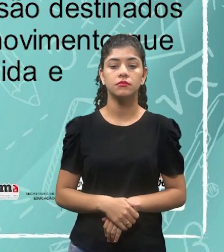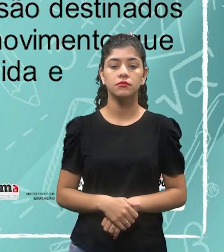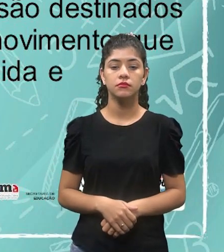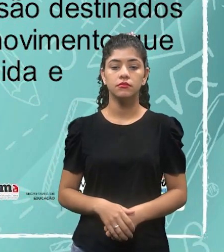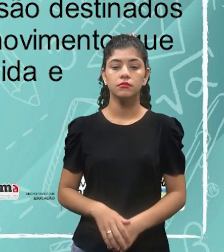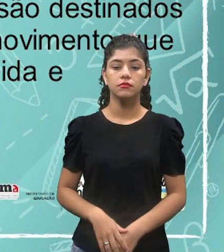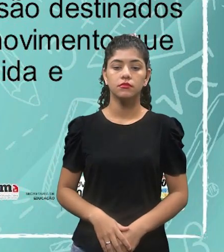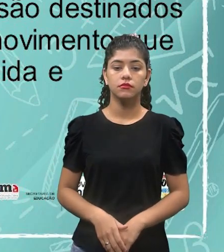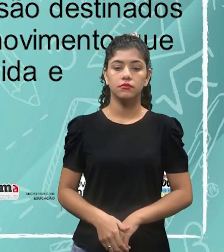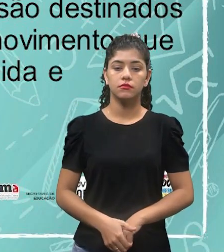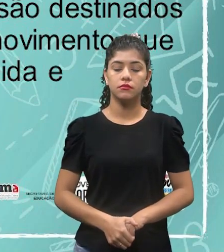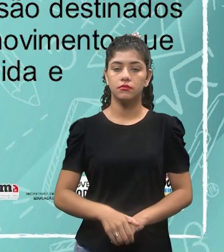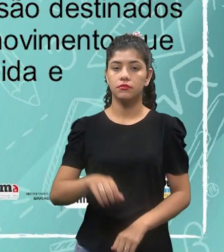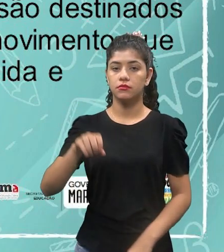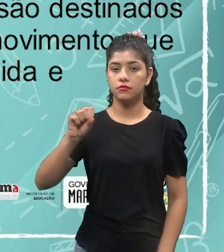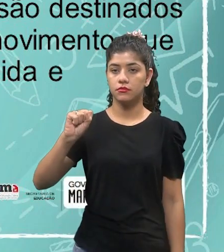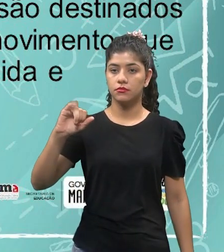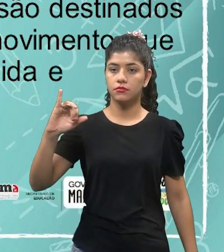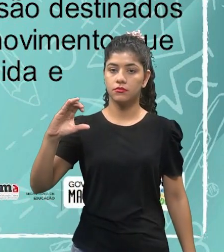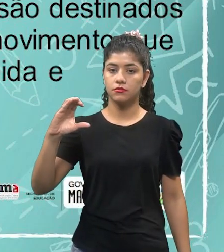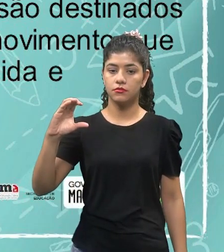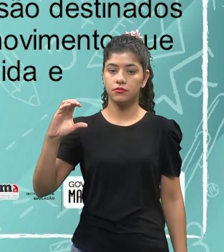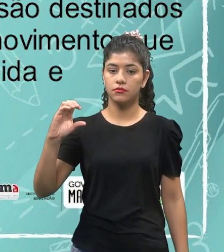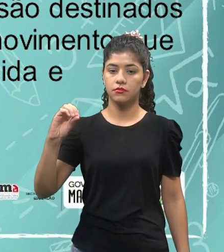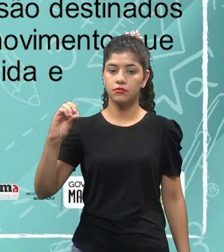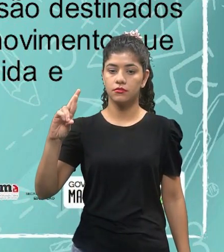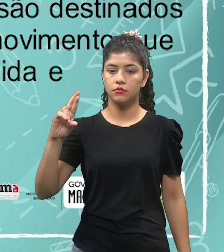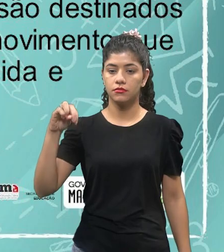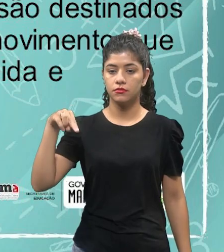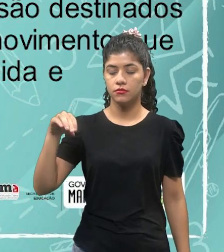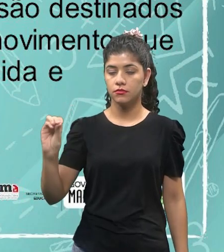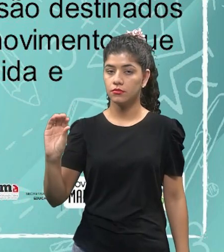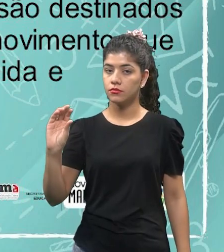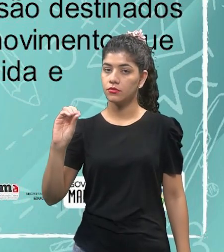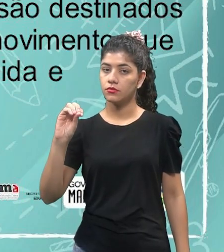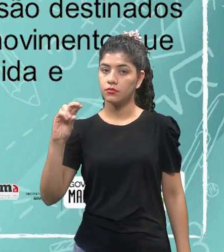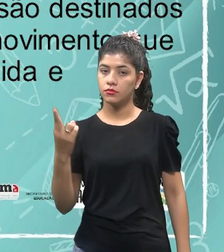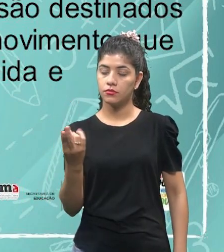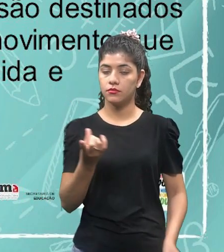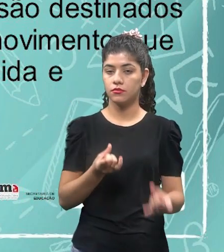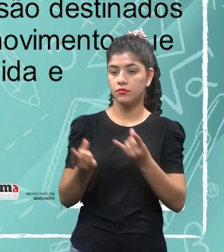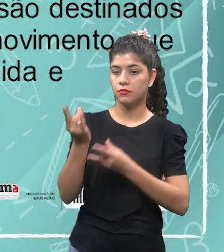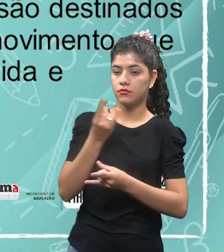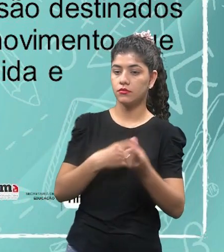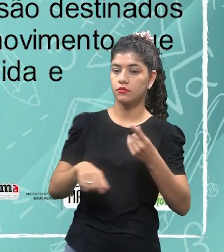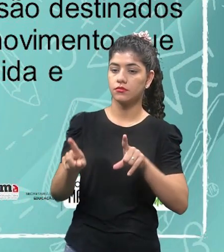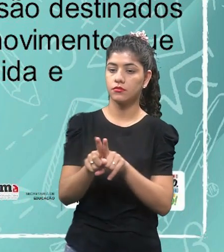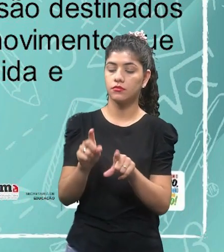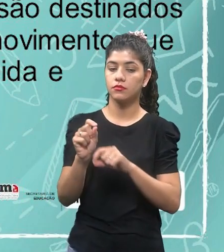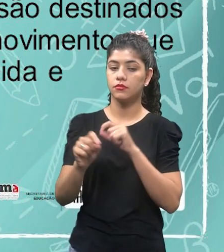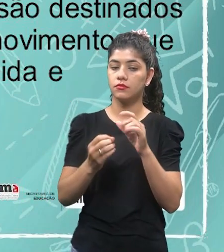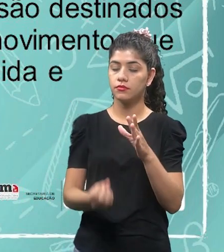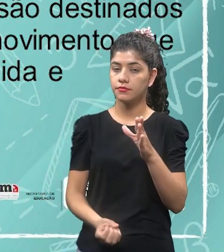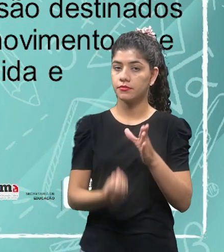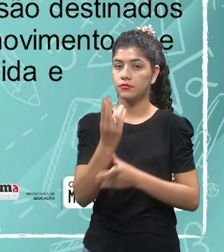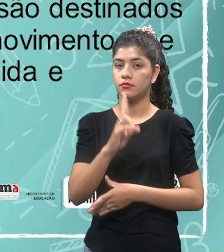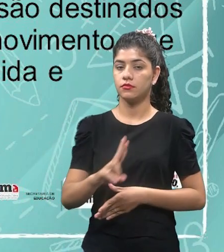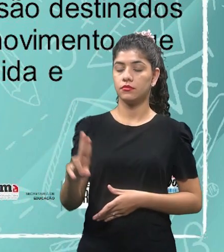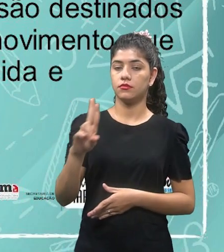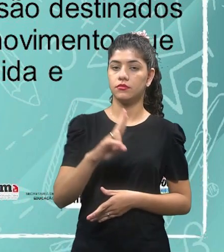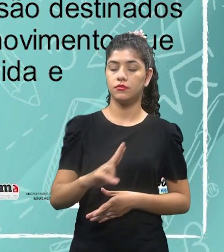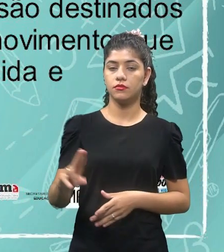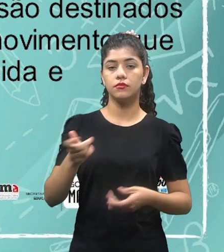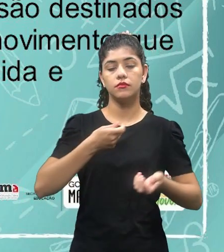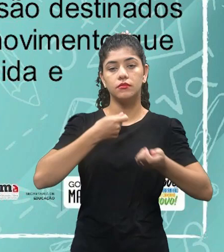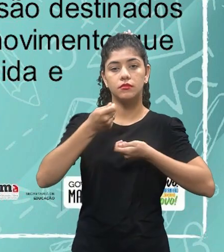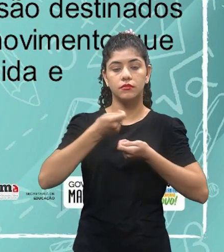contínua, corrente alternada, síncrono ou de indução. Eles são destinados e projetados para uso em